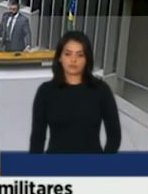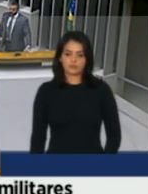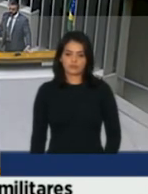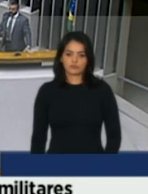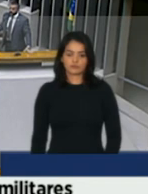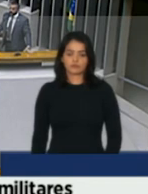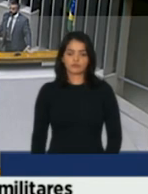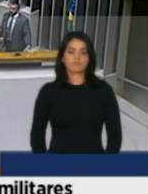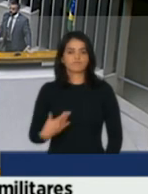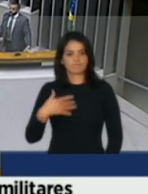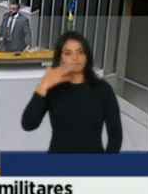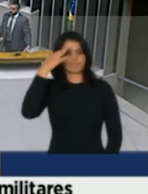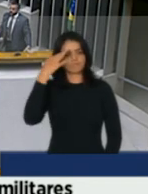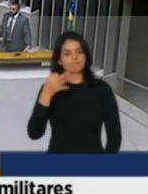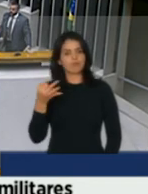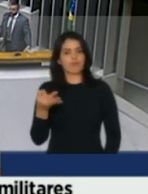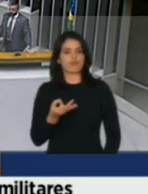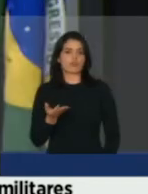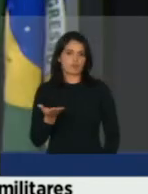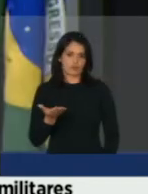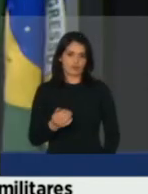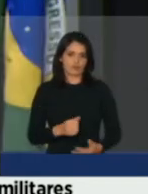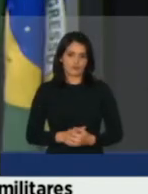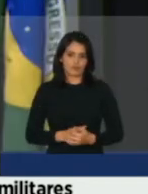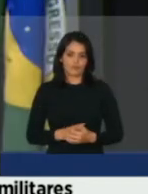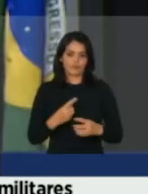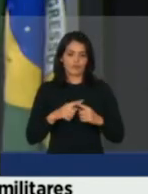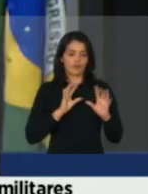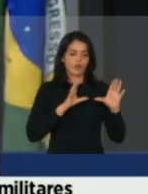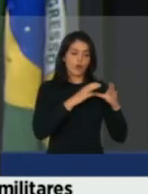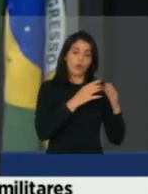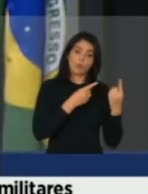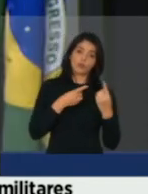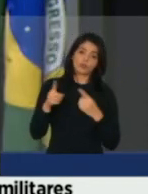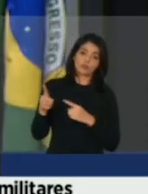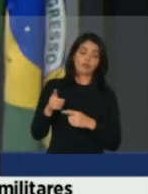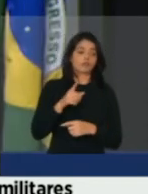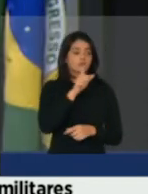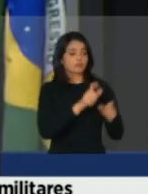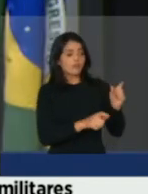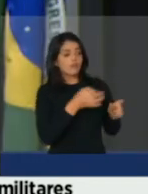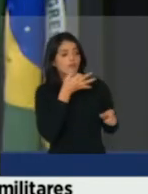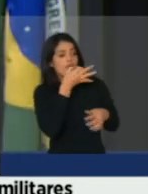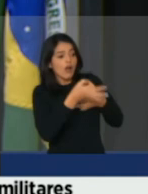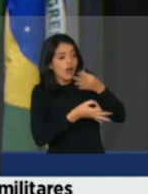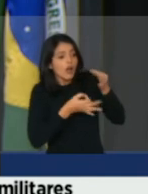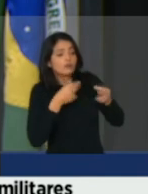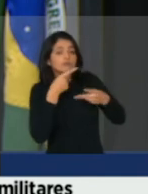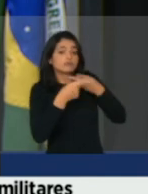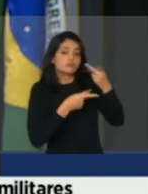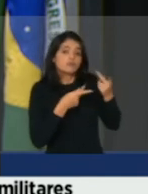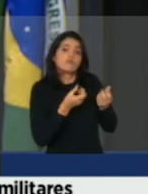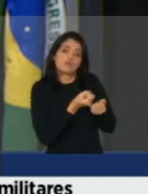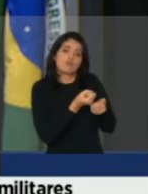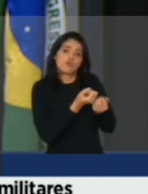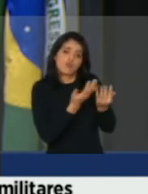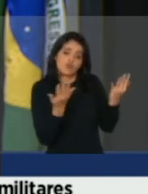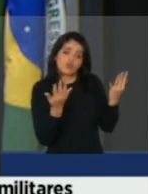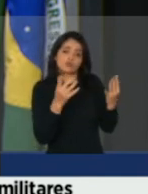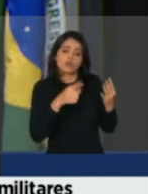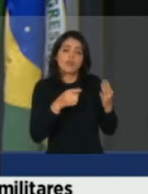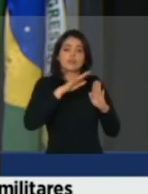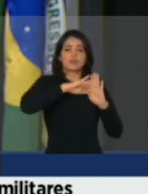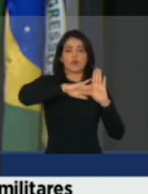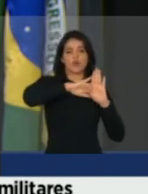perfeitamente as alegações da oposição, obviamente que muitas têm um cunho